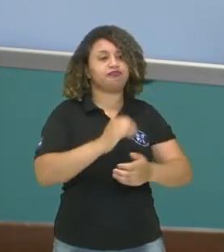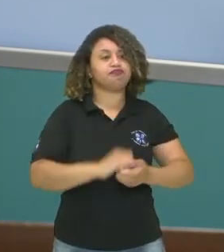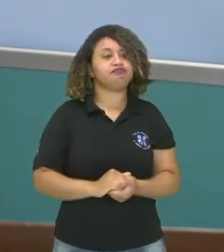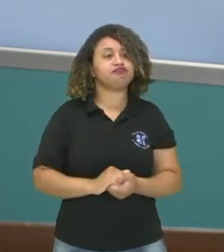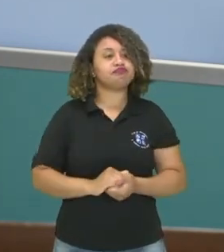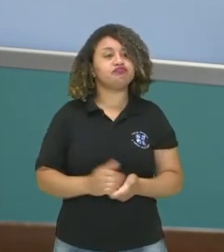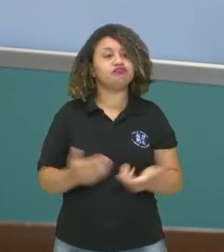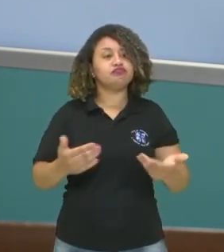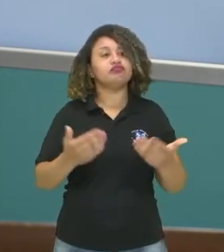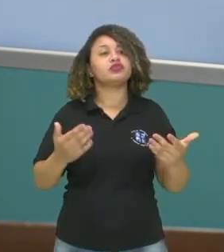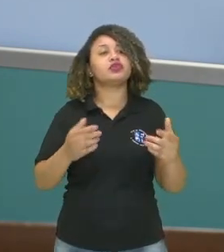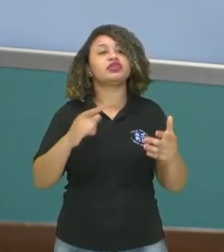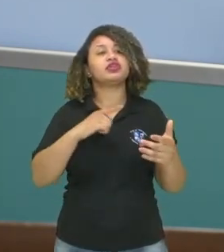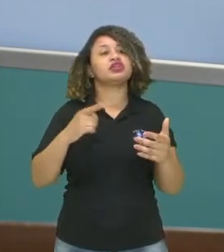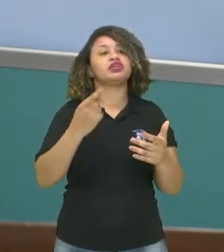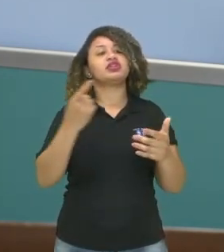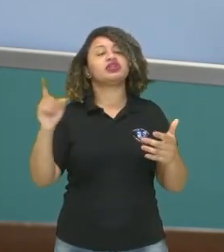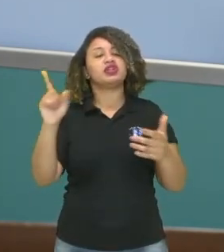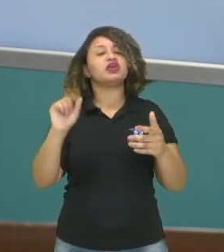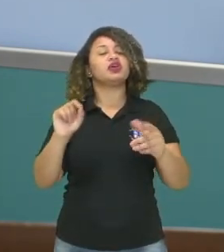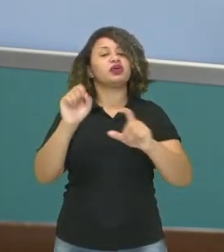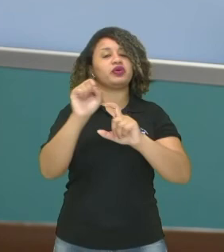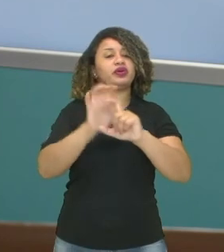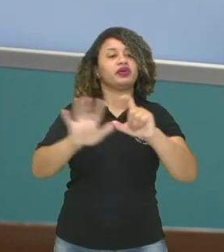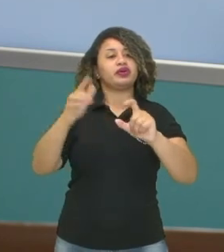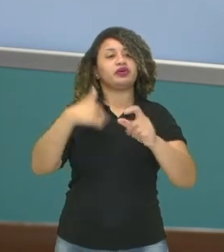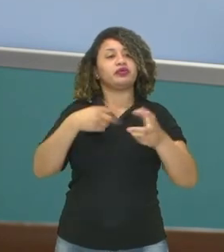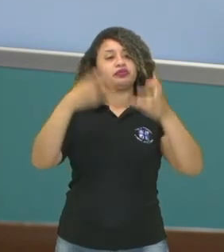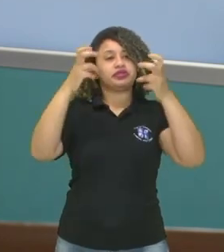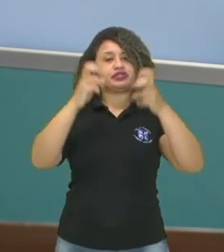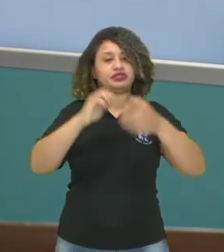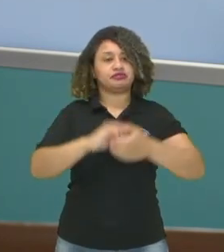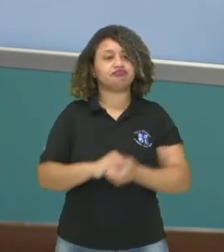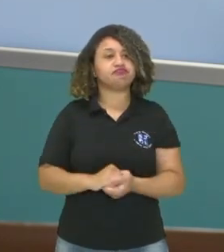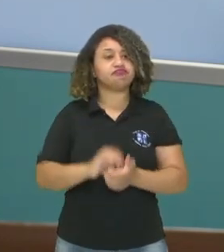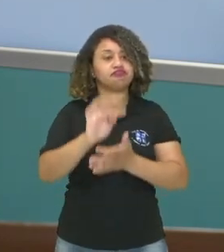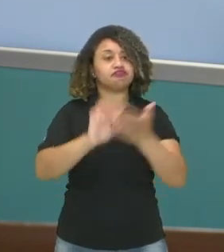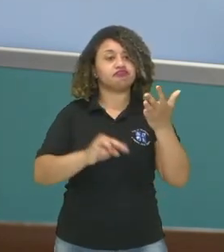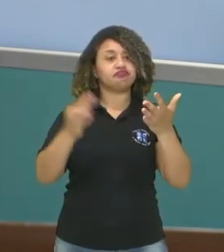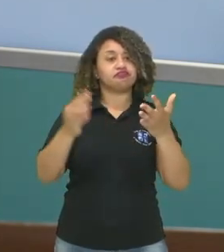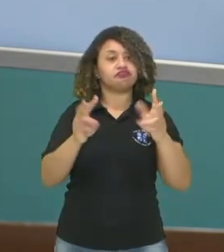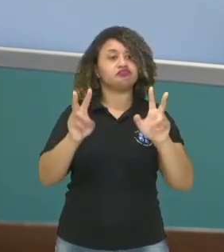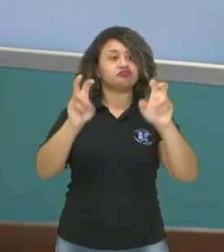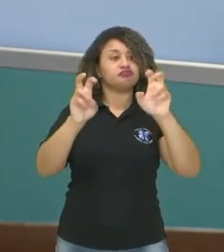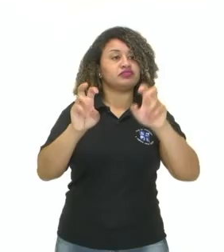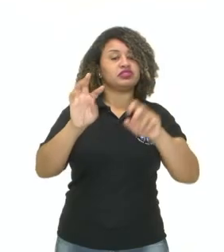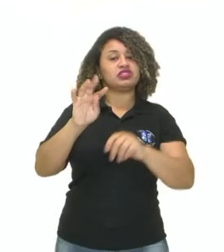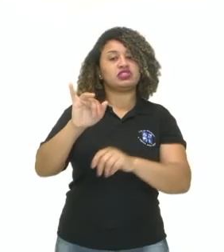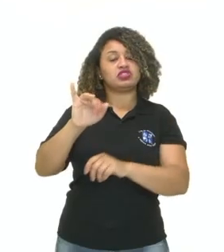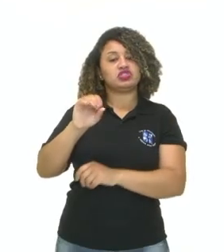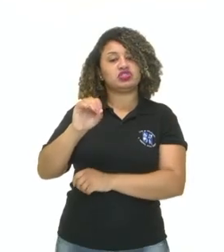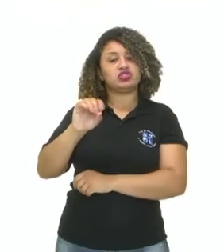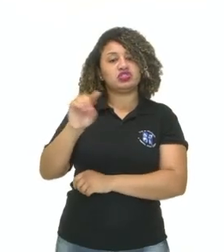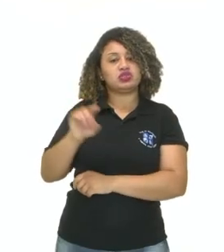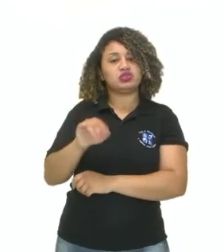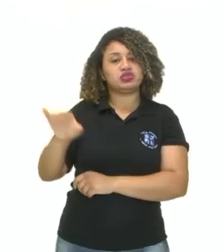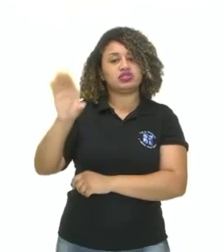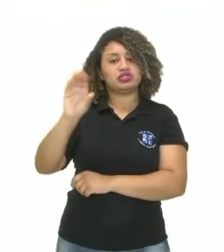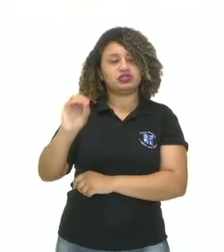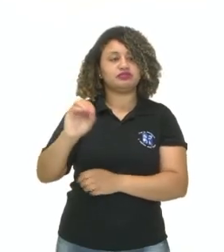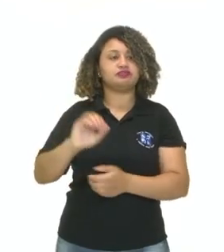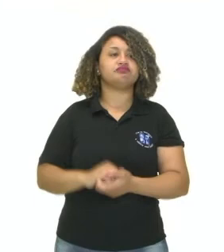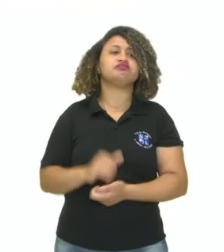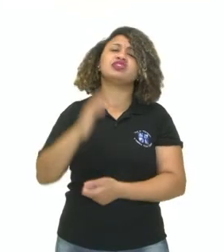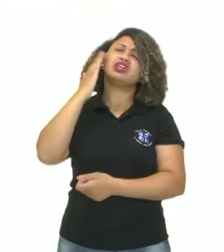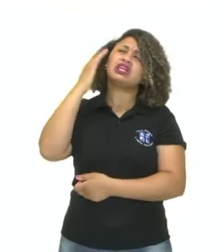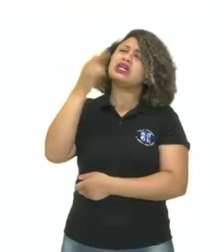Seguindo, temos uma outra charge, observe. Texto número 3, o título é Tiozão. Sabe, tio